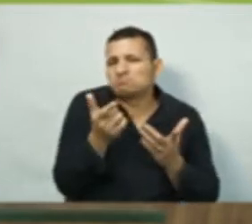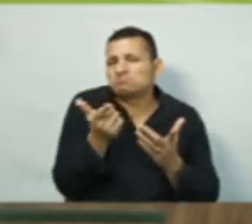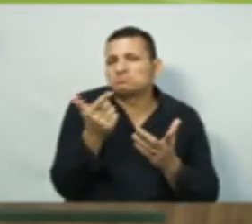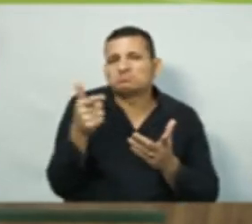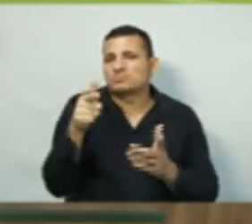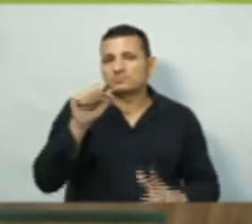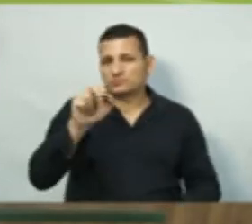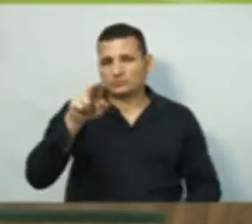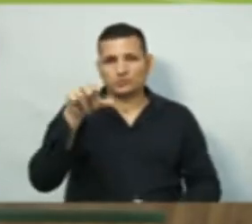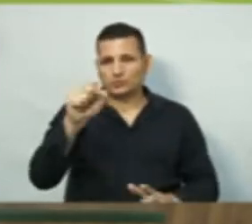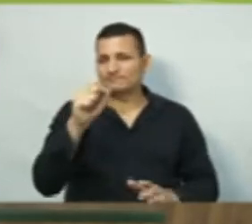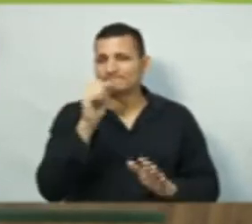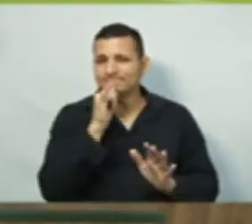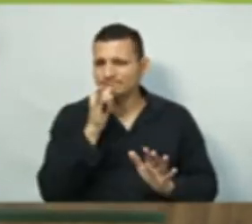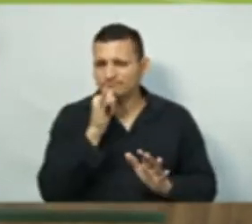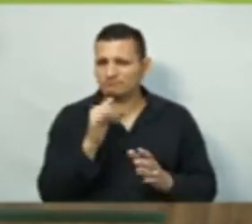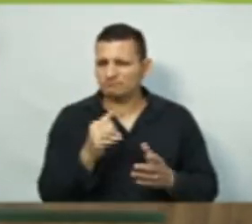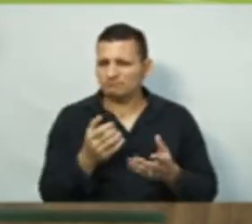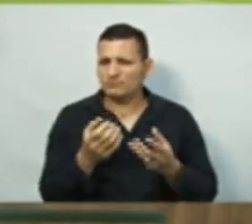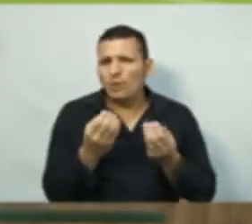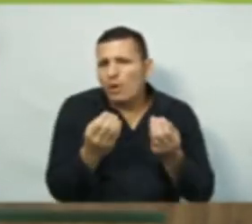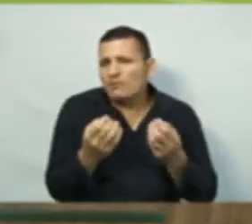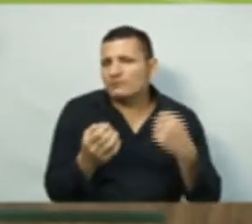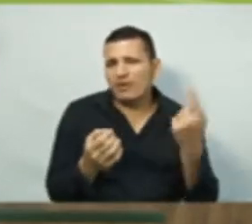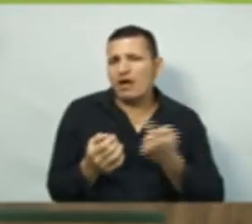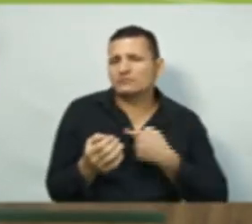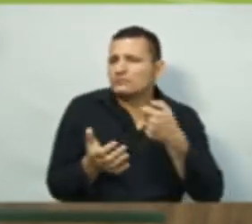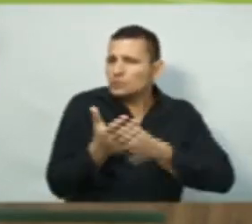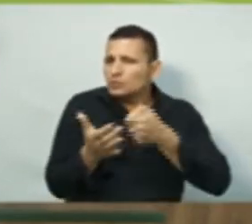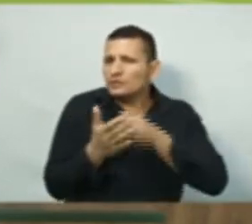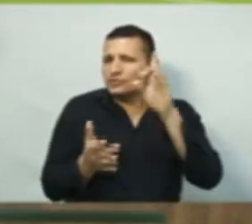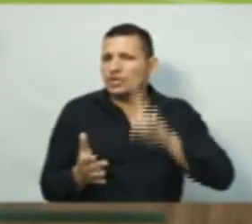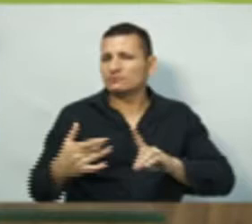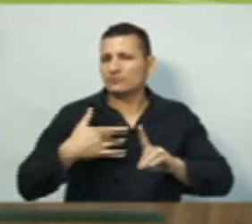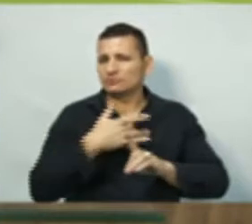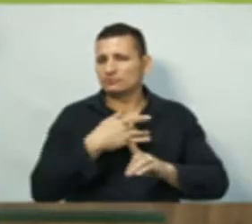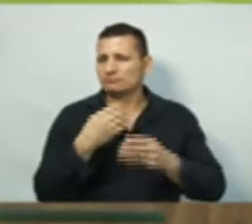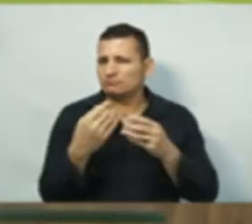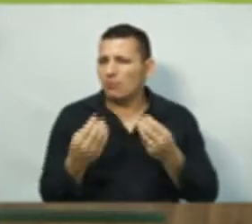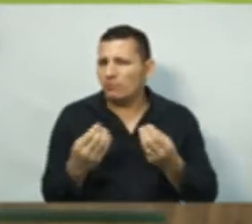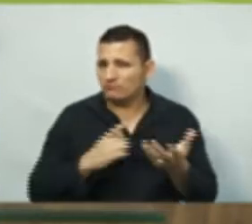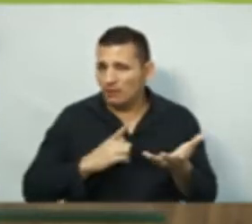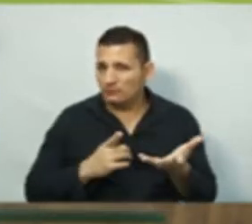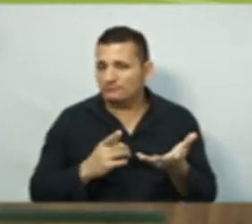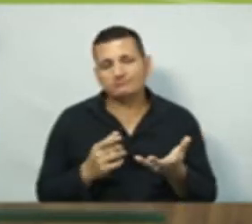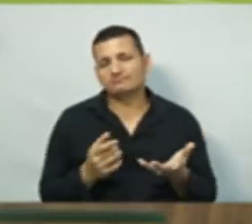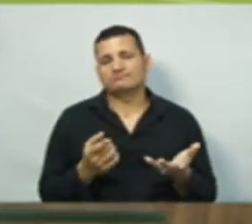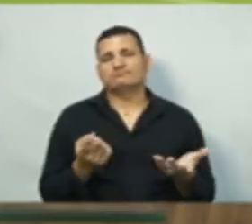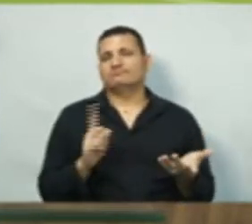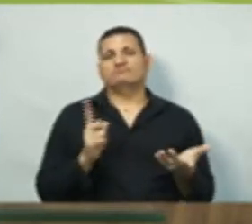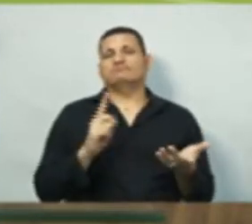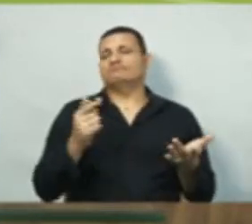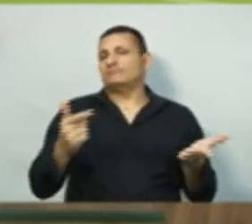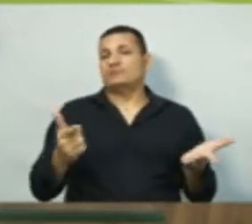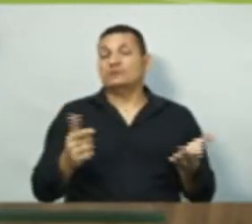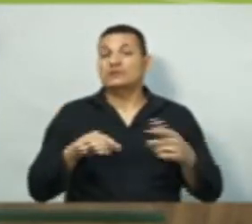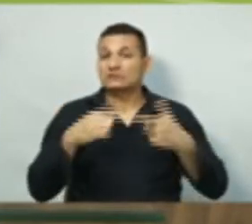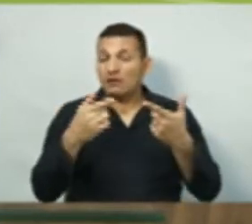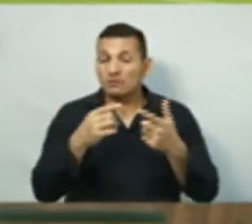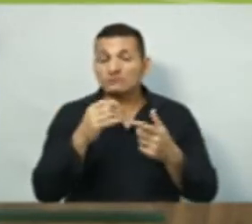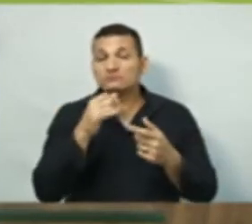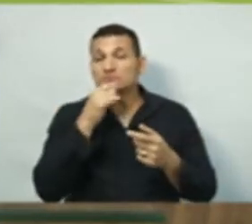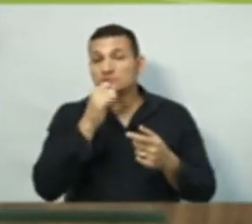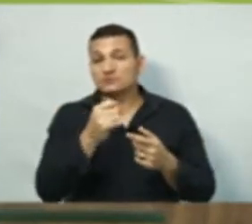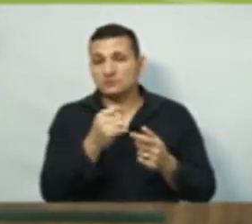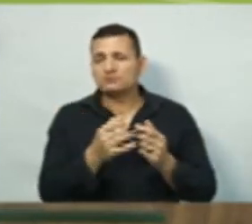Único de Saúde. Teria como a gente exercer nosso direito à saúde? Não, então para concretizar para tornar concreto